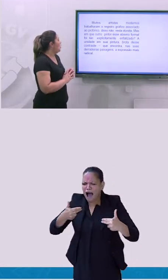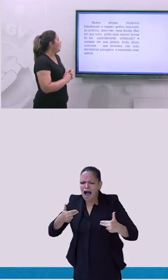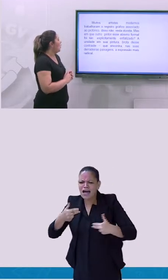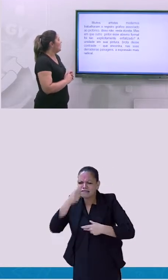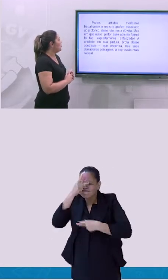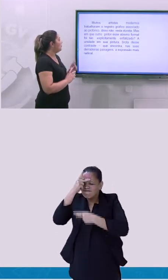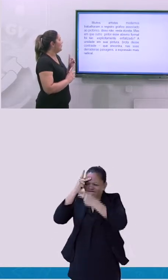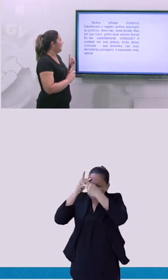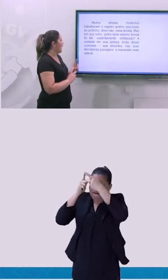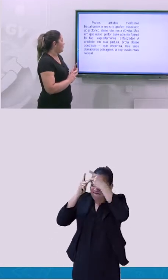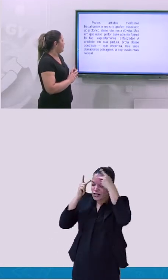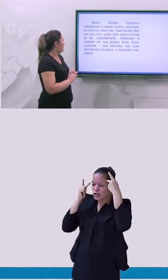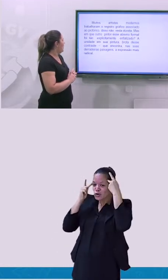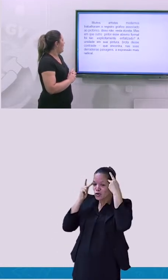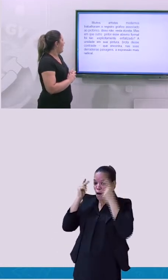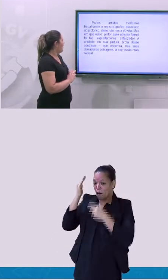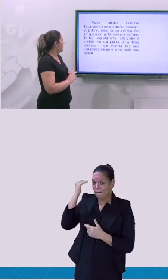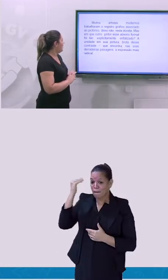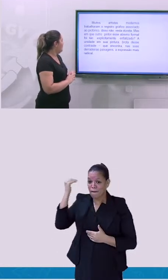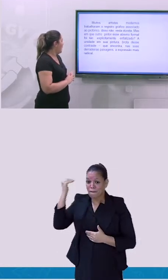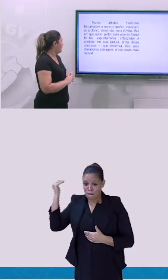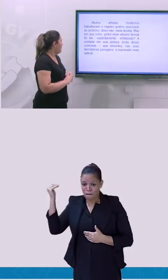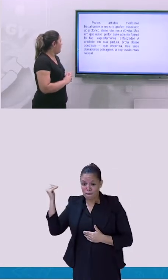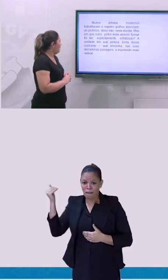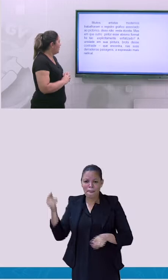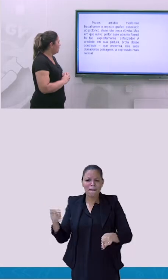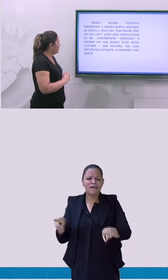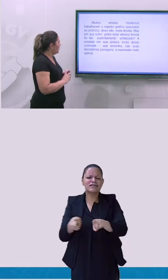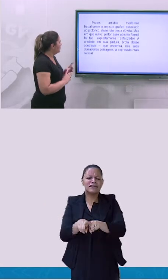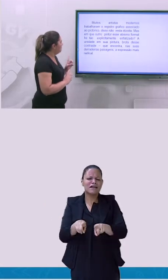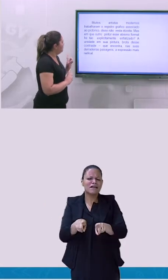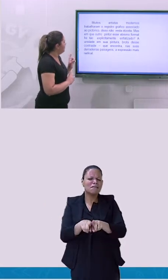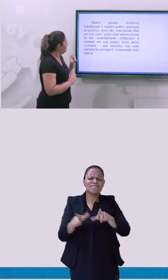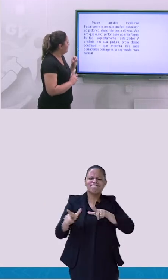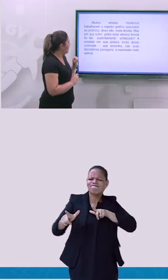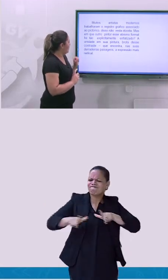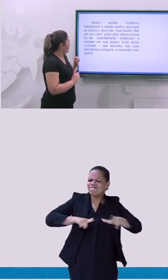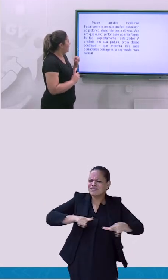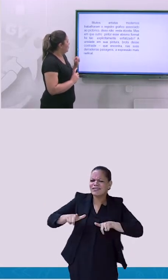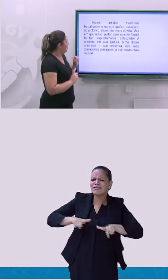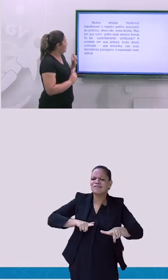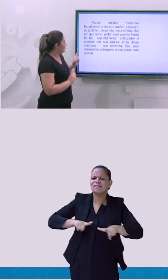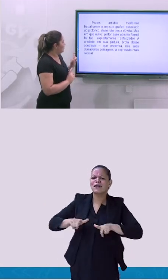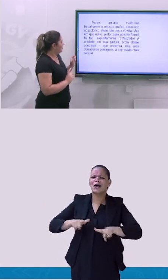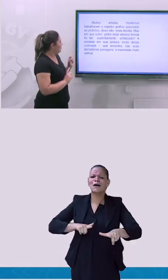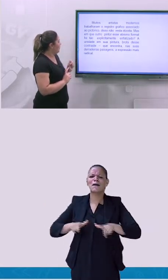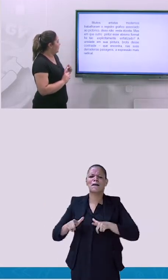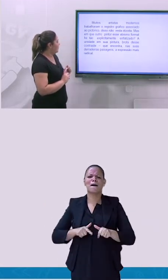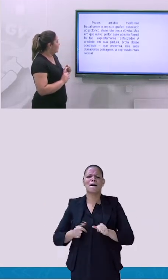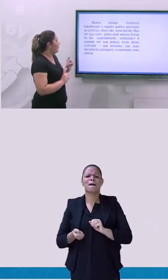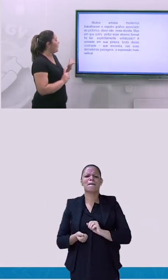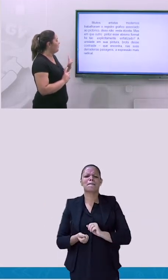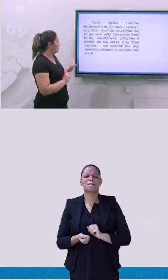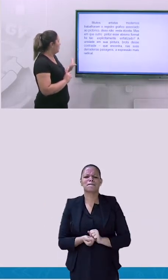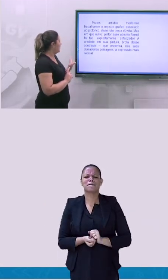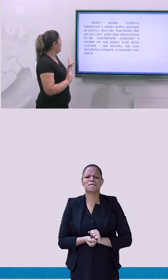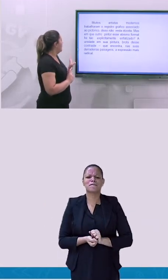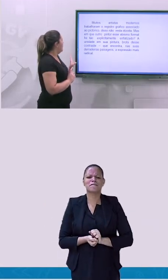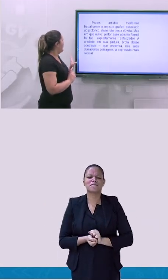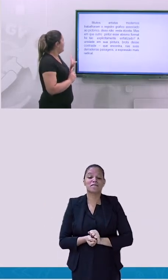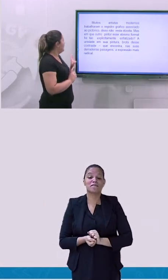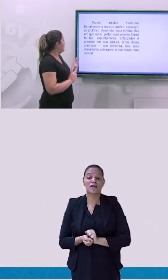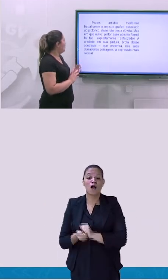trabalharam o registro gráfico associado ao pictórico. Disso não resta